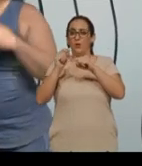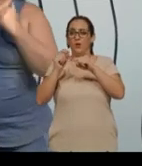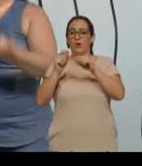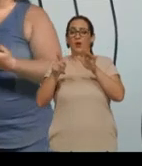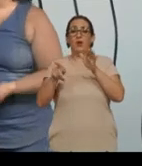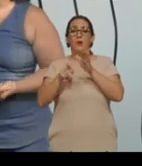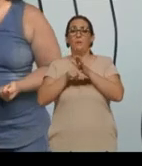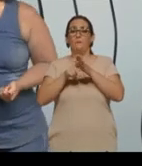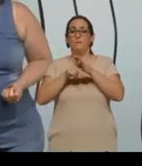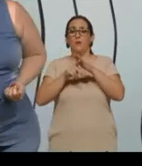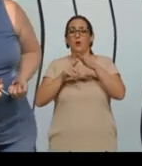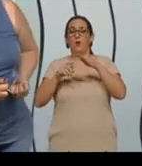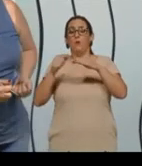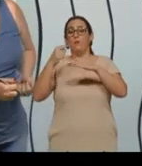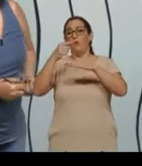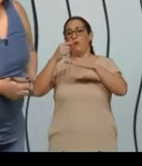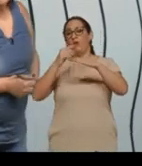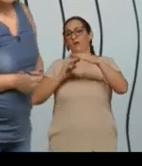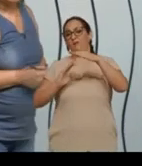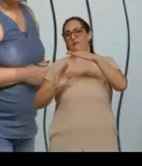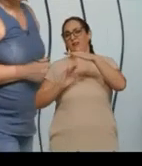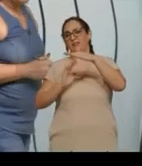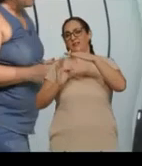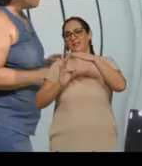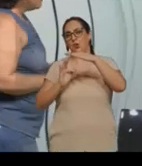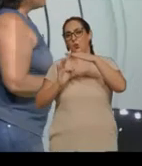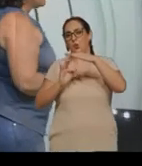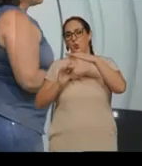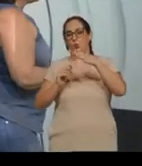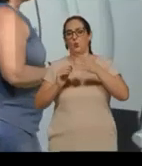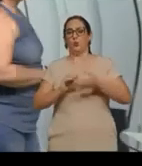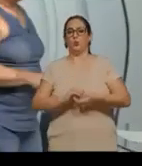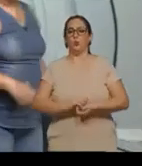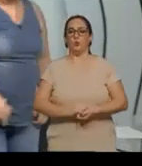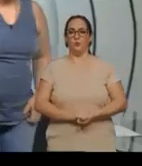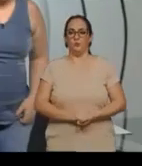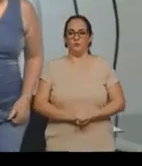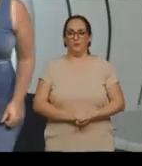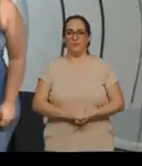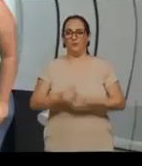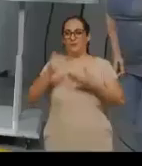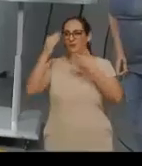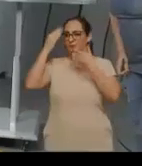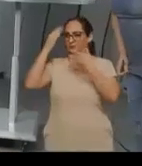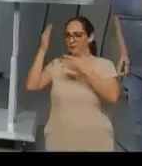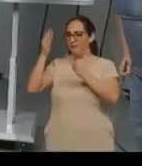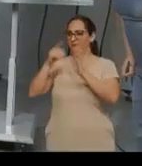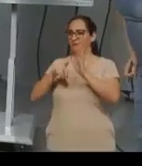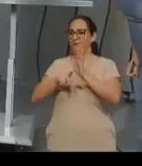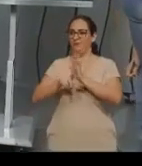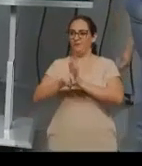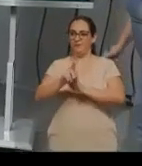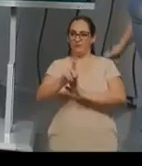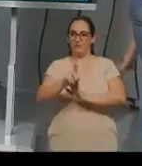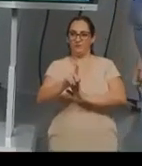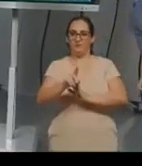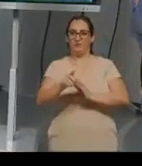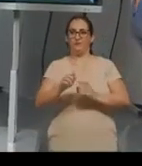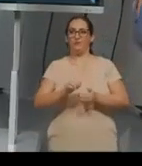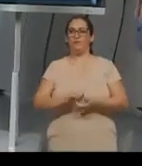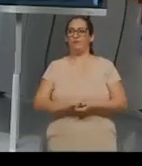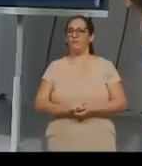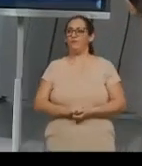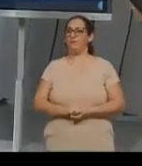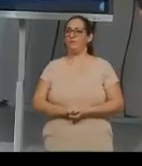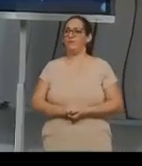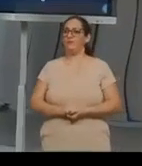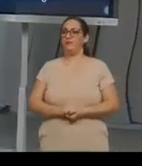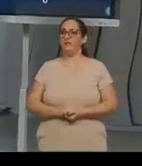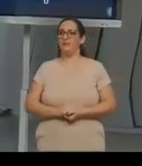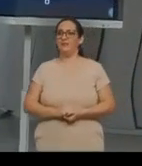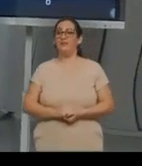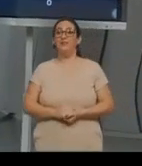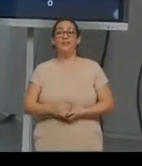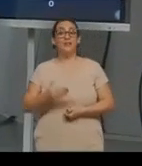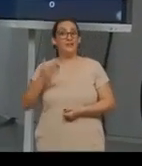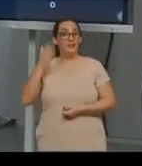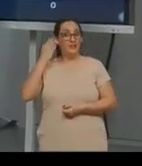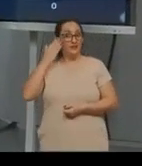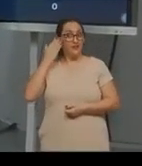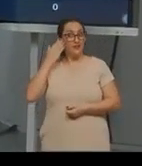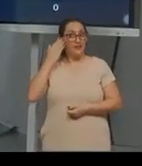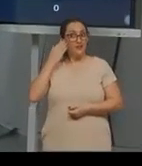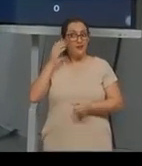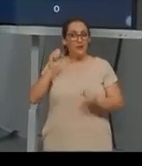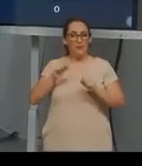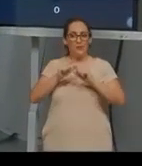bom? Muito obrigada pela pergunta, tá, Emanuele? Um beijão para você. Obrigada. Entendido, né,